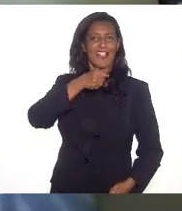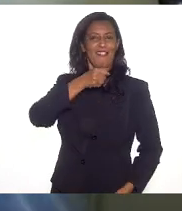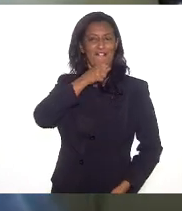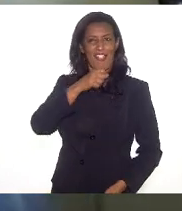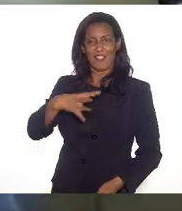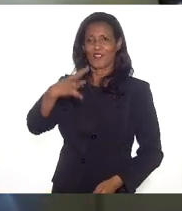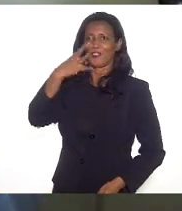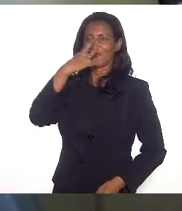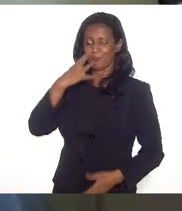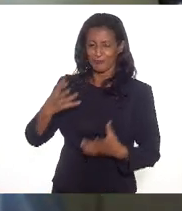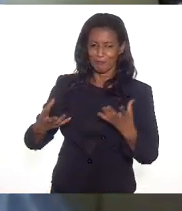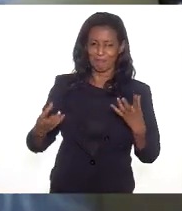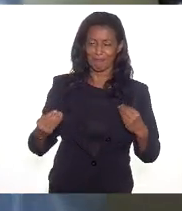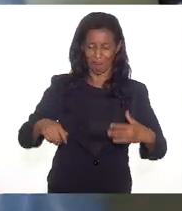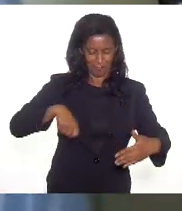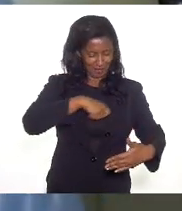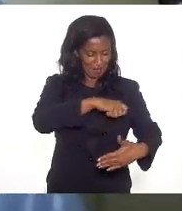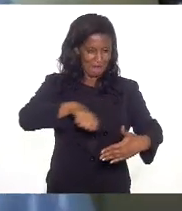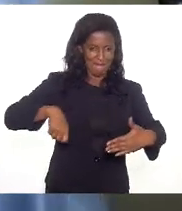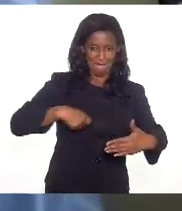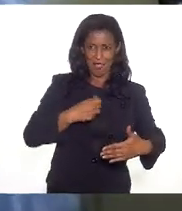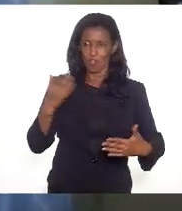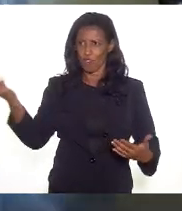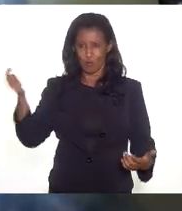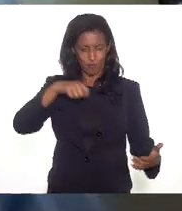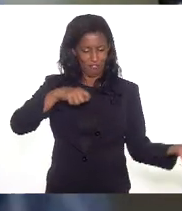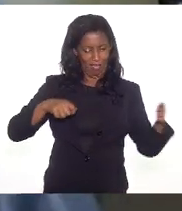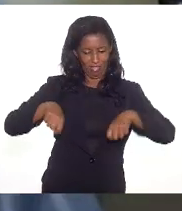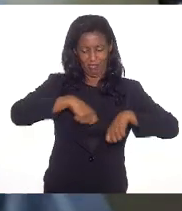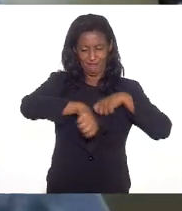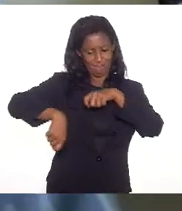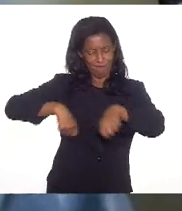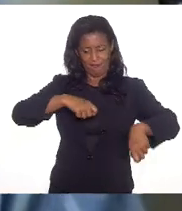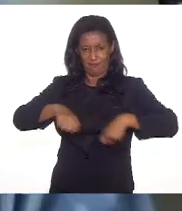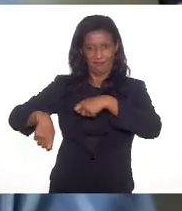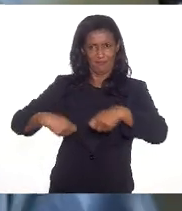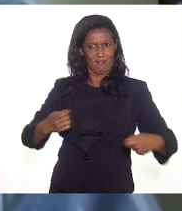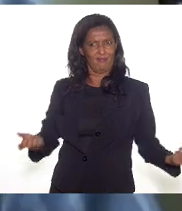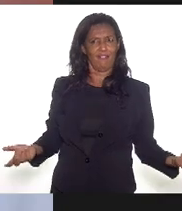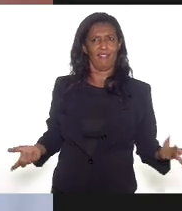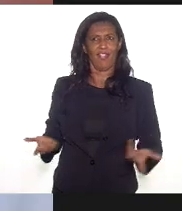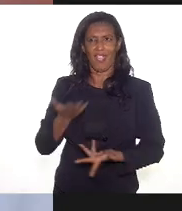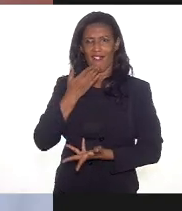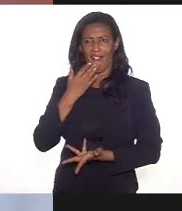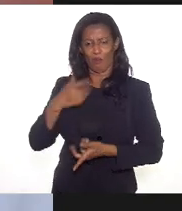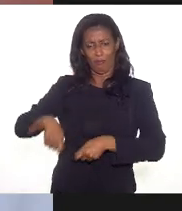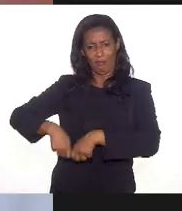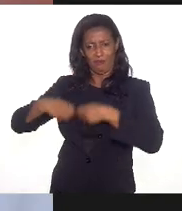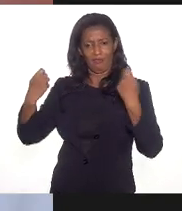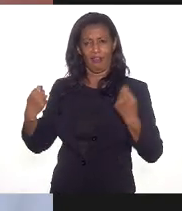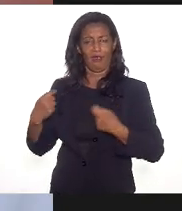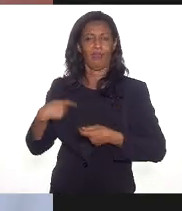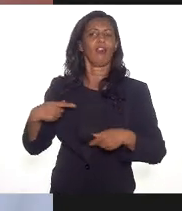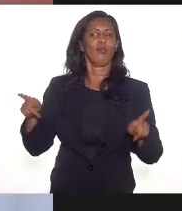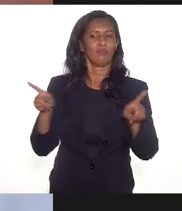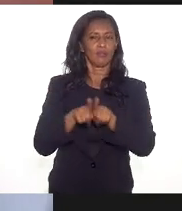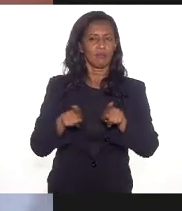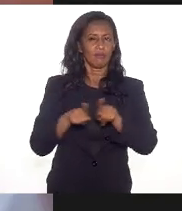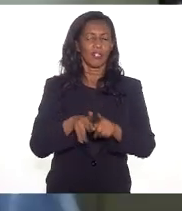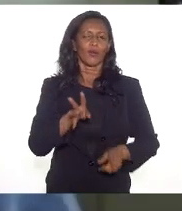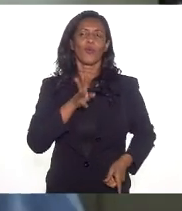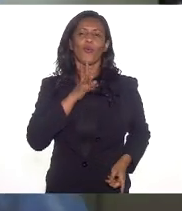muito. Mas que panelas que muito mexem, a comida desanda, eu também